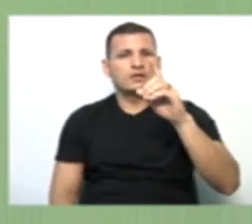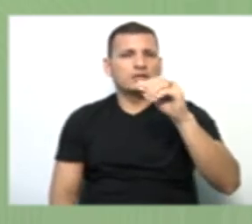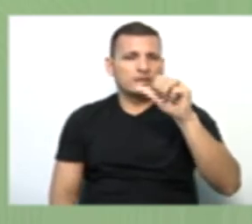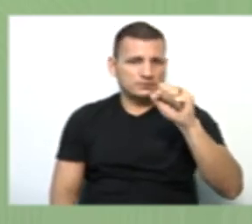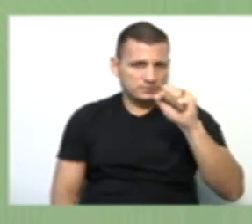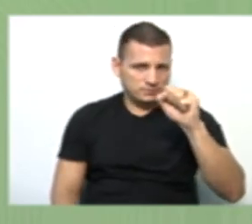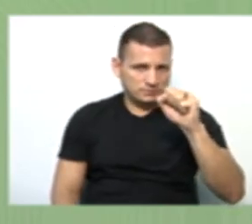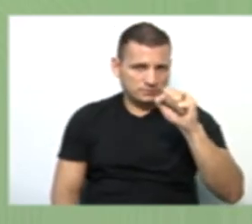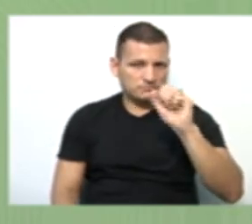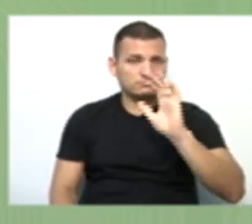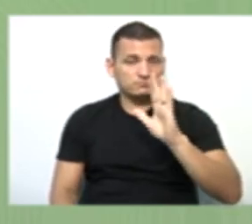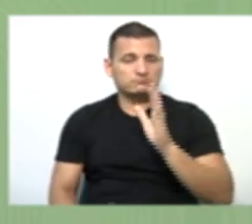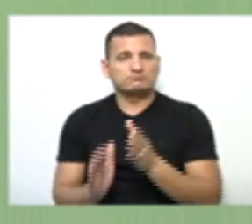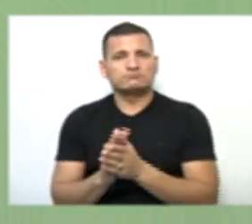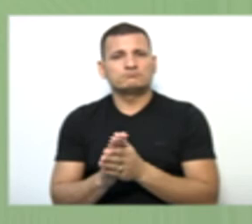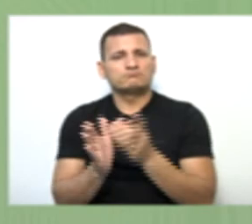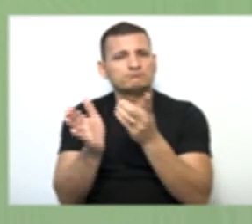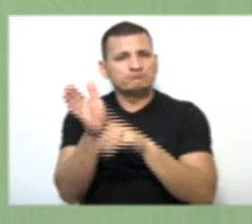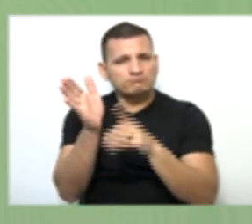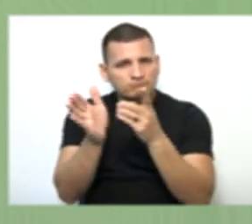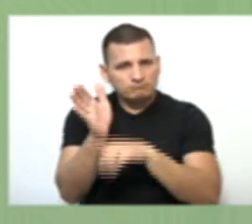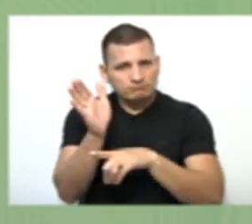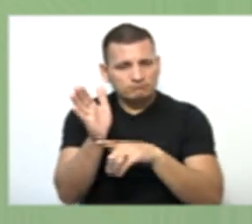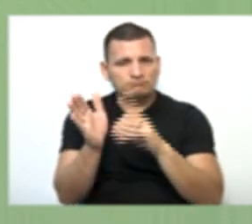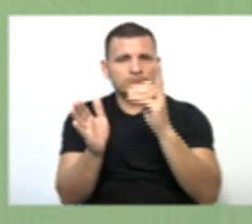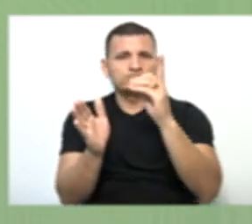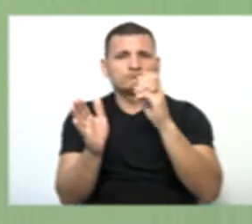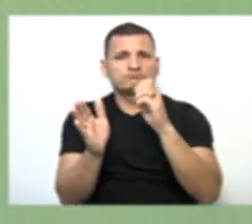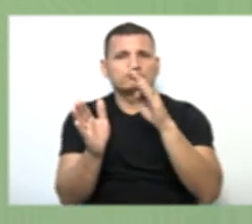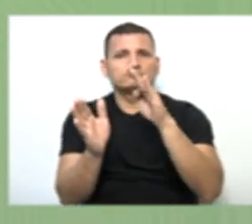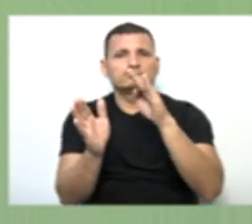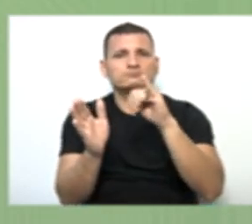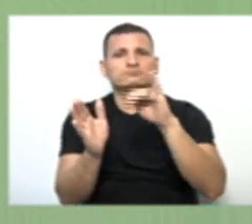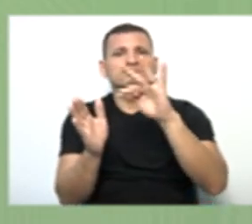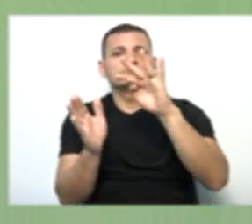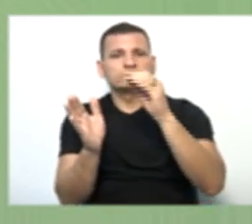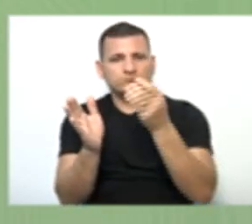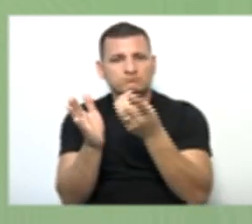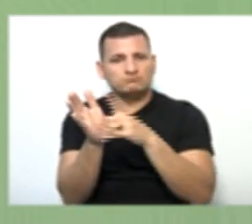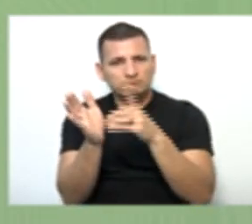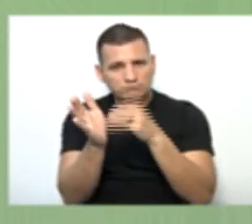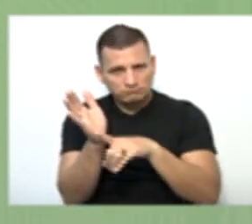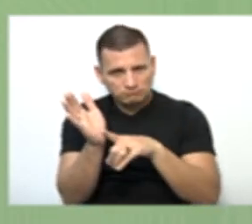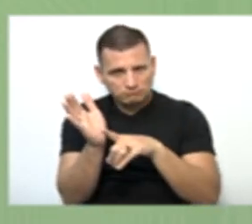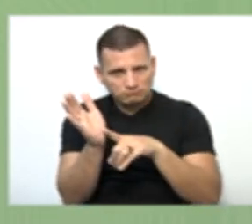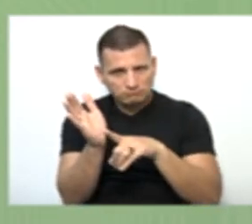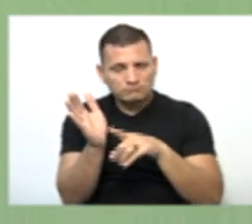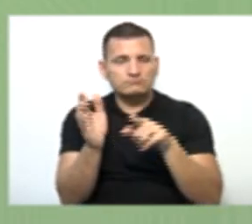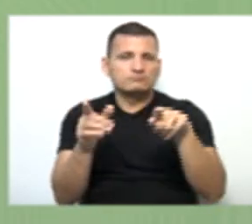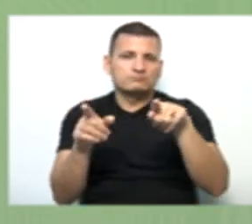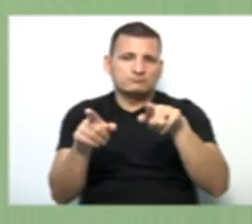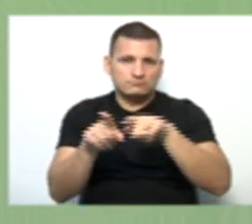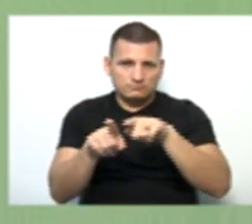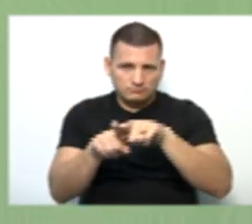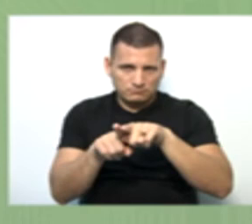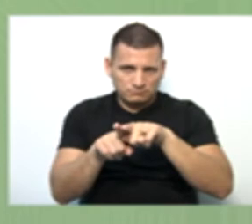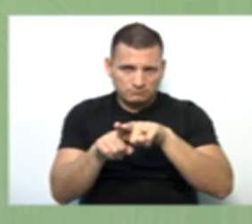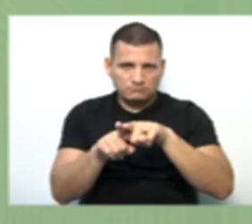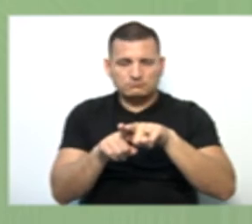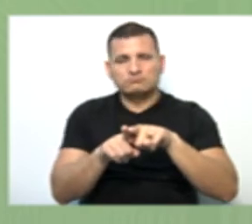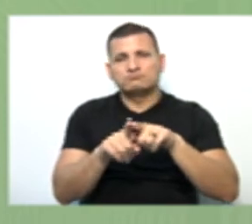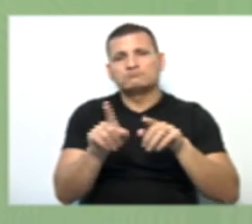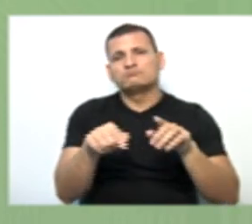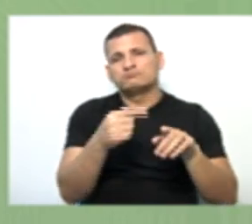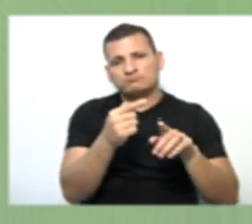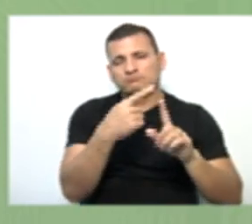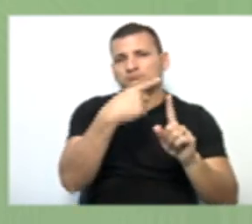deve concomitantemente ser correspondido com crédito de igual valor.